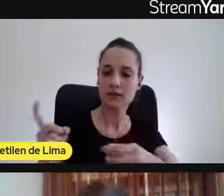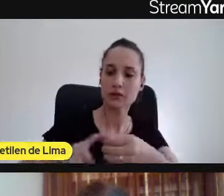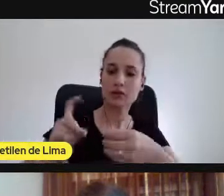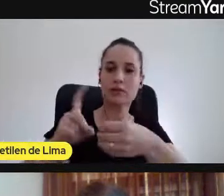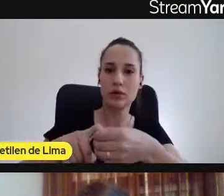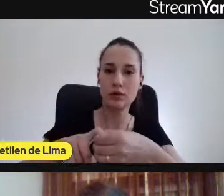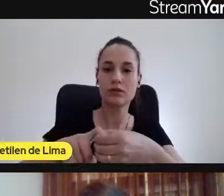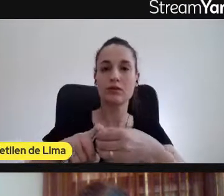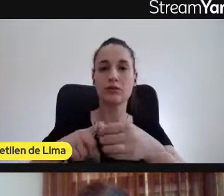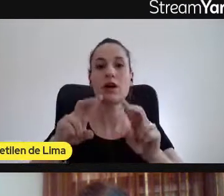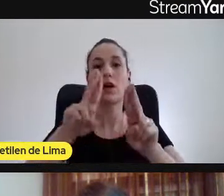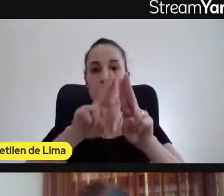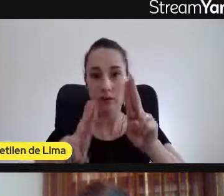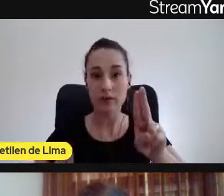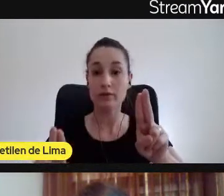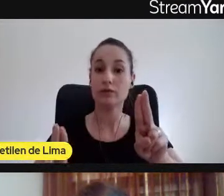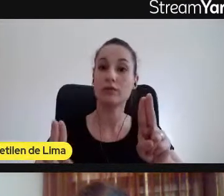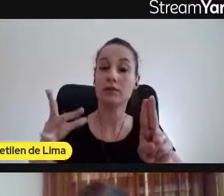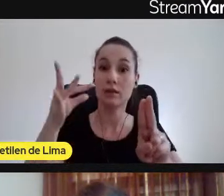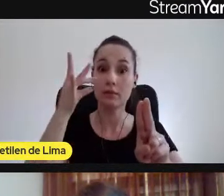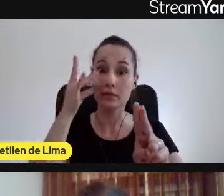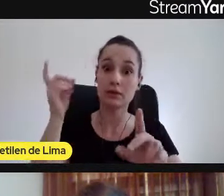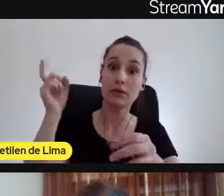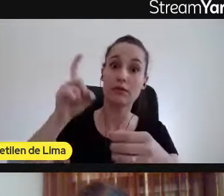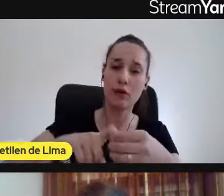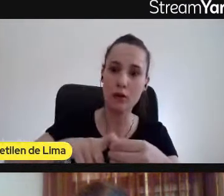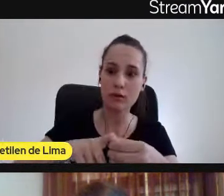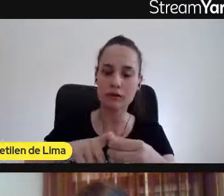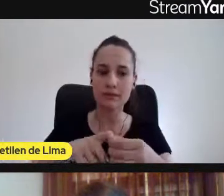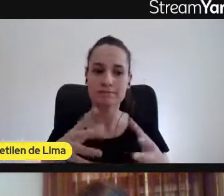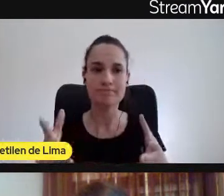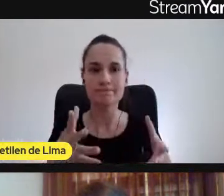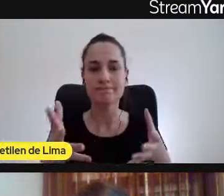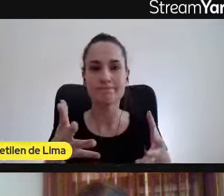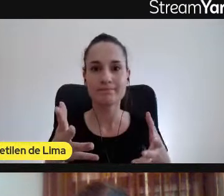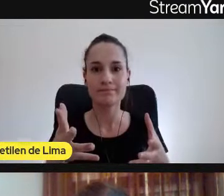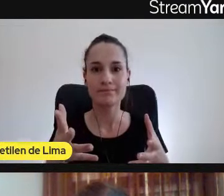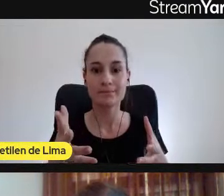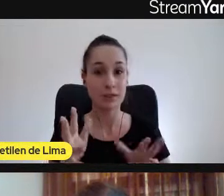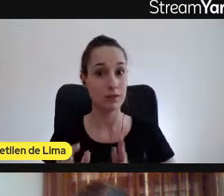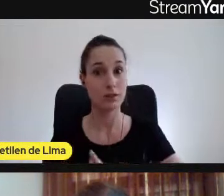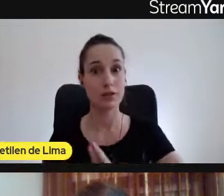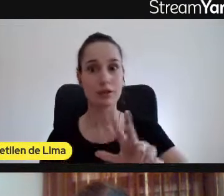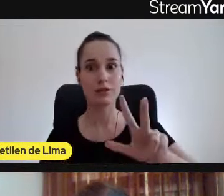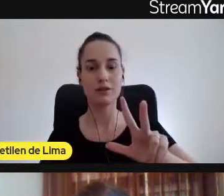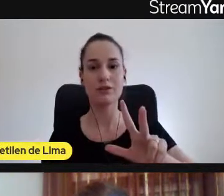faculdade, né? Como que a gente vai lidar com essa cascata, né? E com essa,